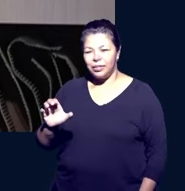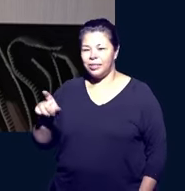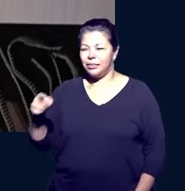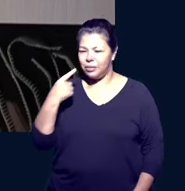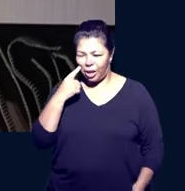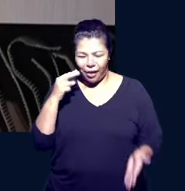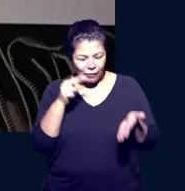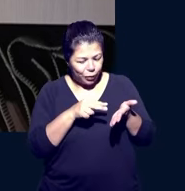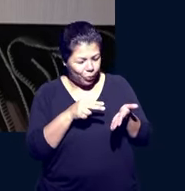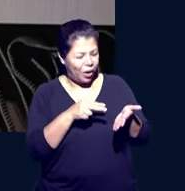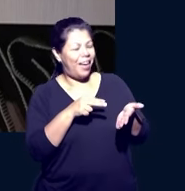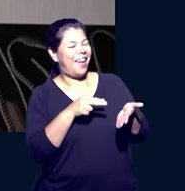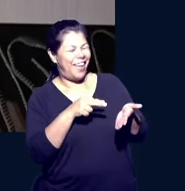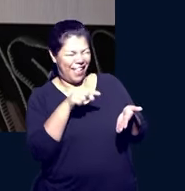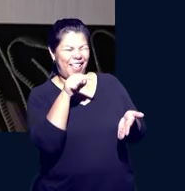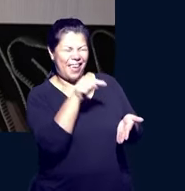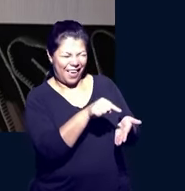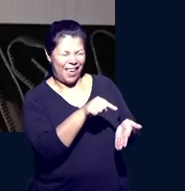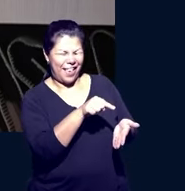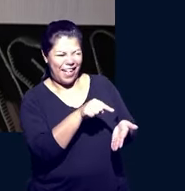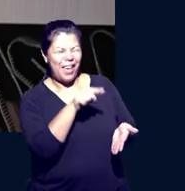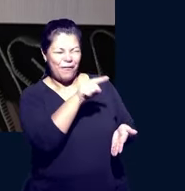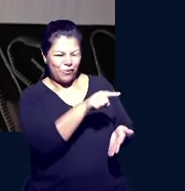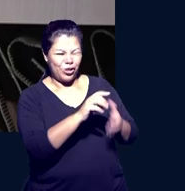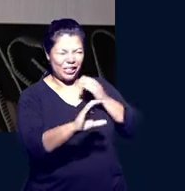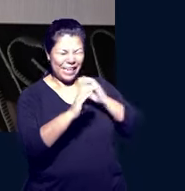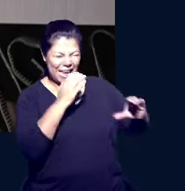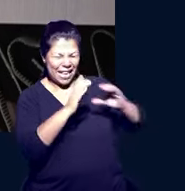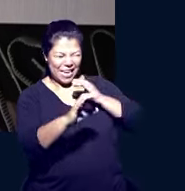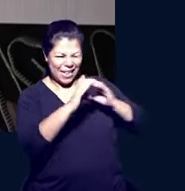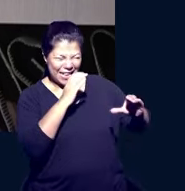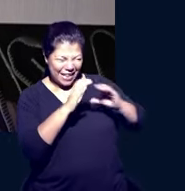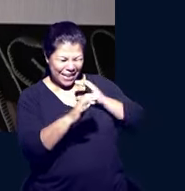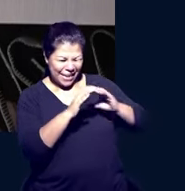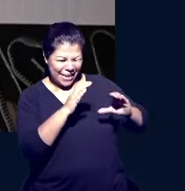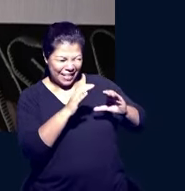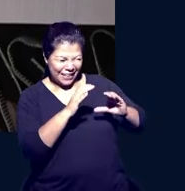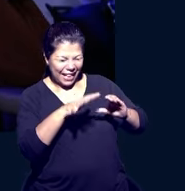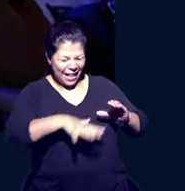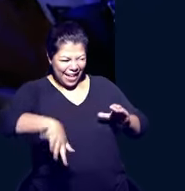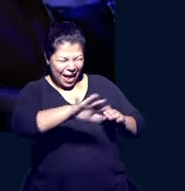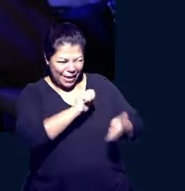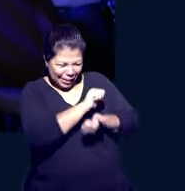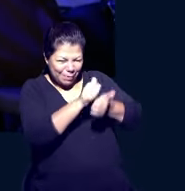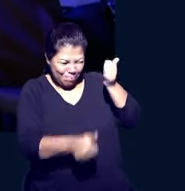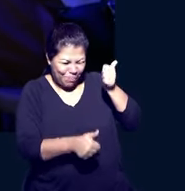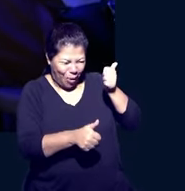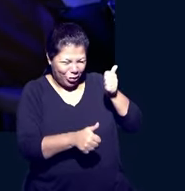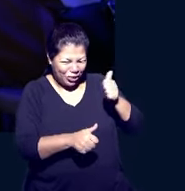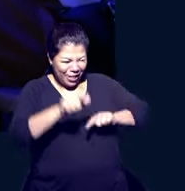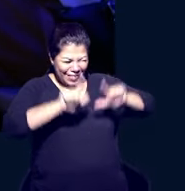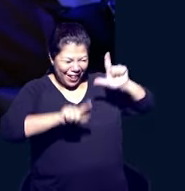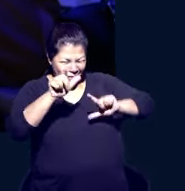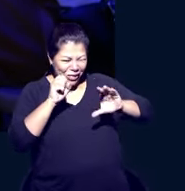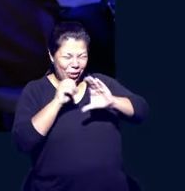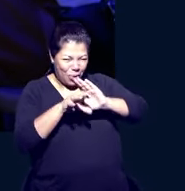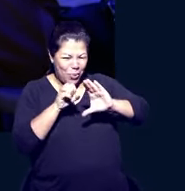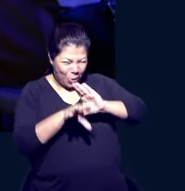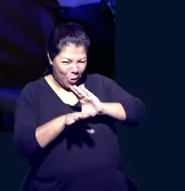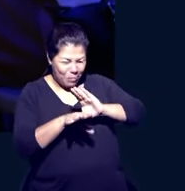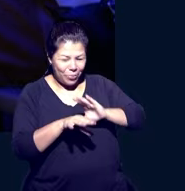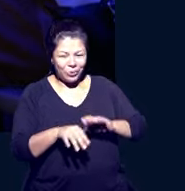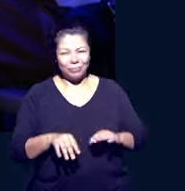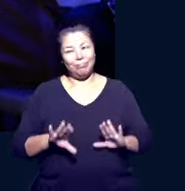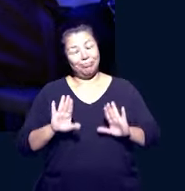Ahá luí Roberto locutor esportivo da TV Globo eu eu quero dizer que eu sou outro